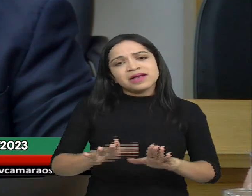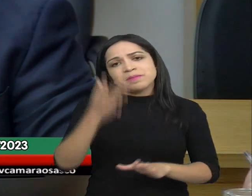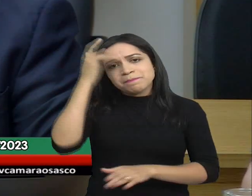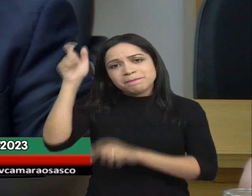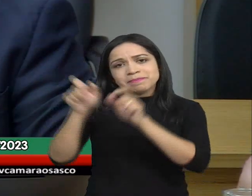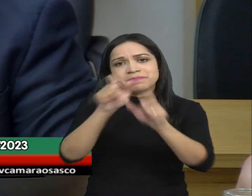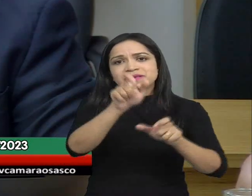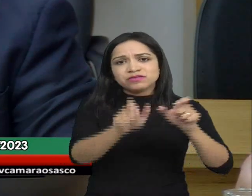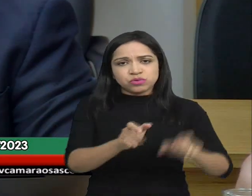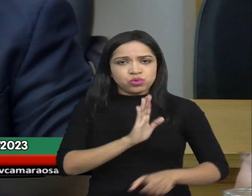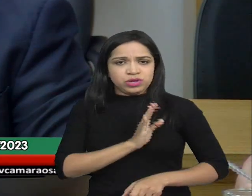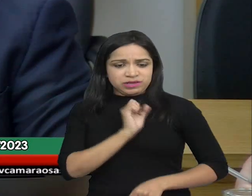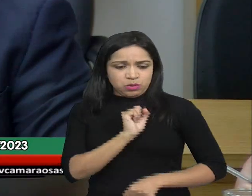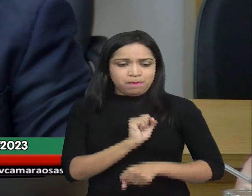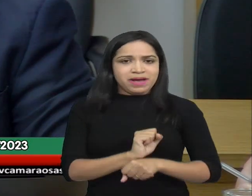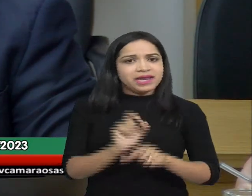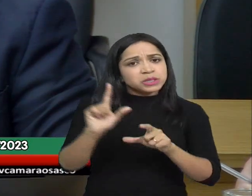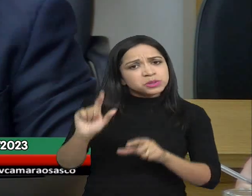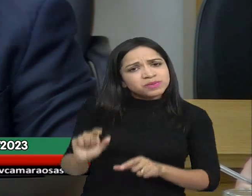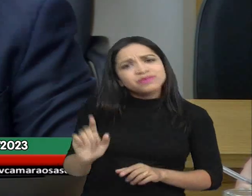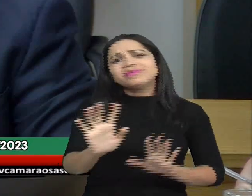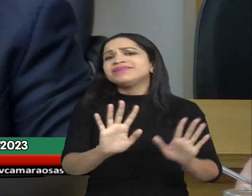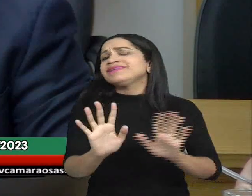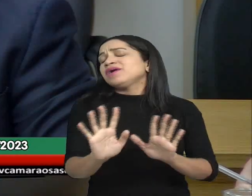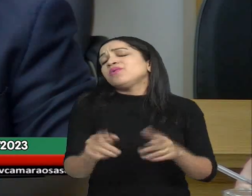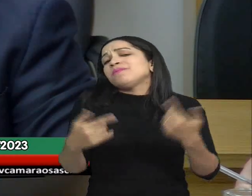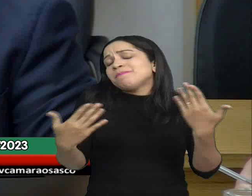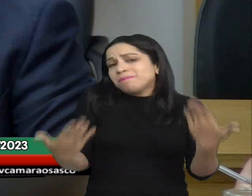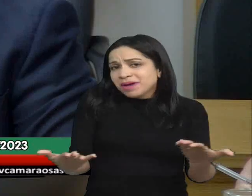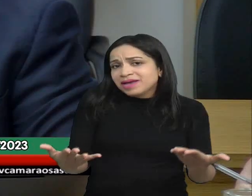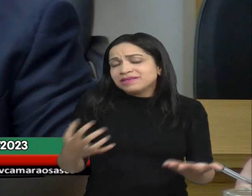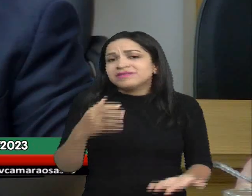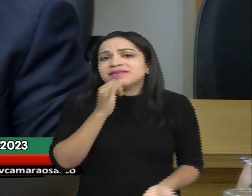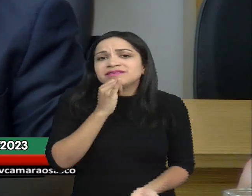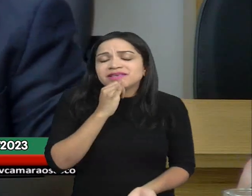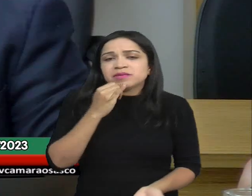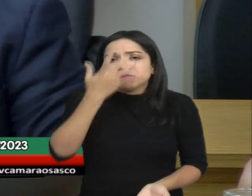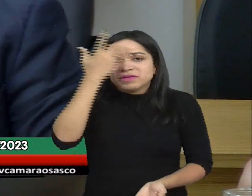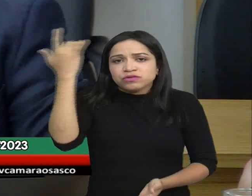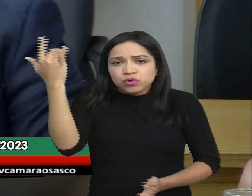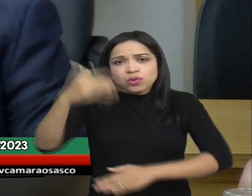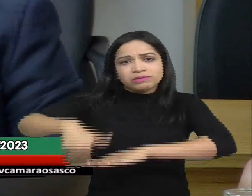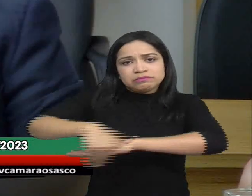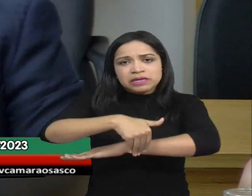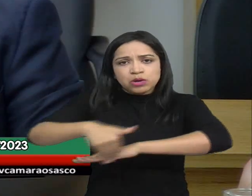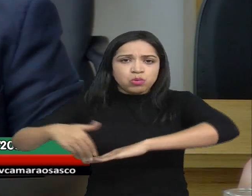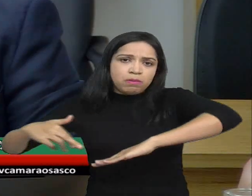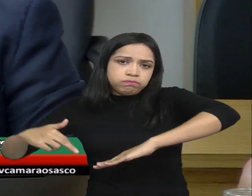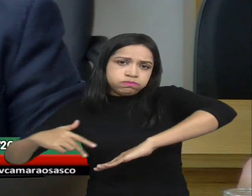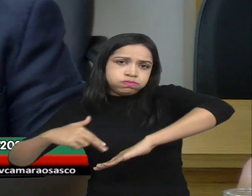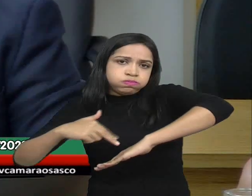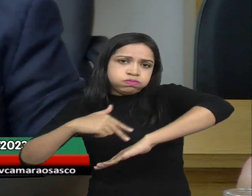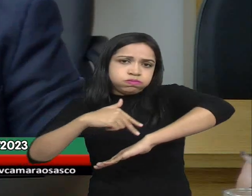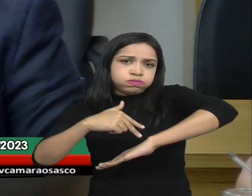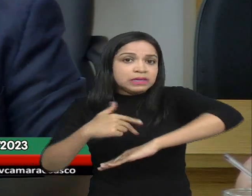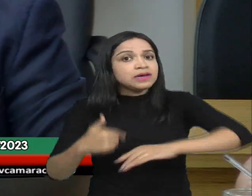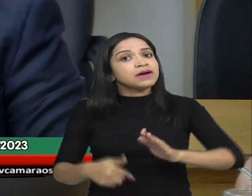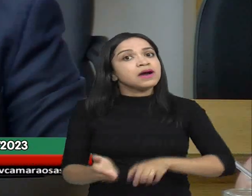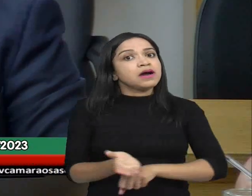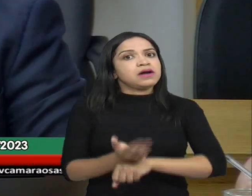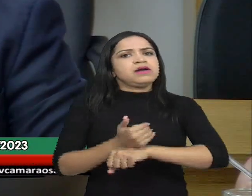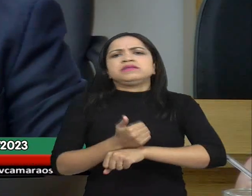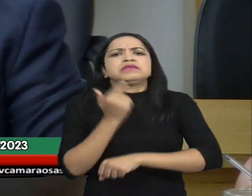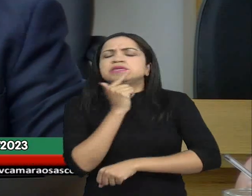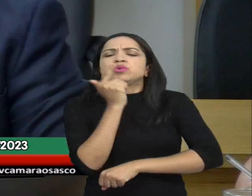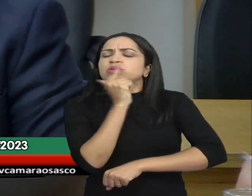mas diminui o sintoma. Aquela pessoa que não conseguia subir uma rua, ela vai conseguir subir. A pessoa que tinha dor